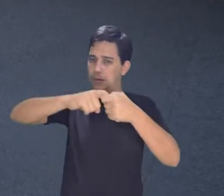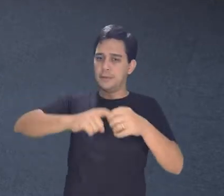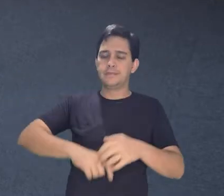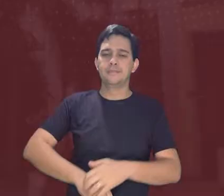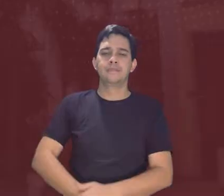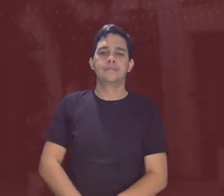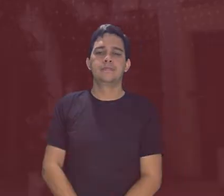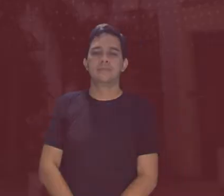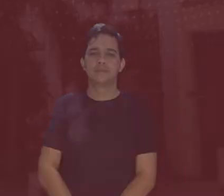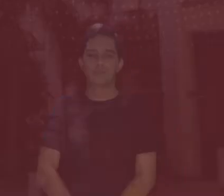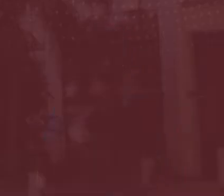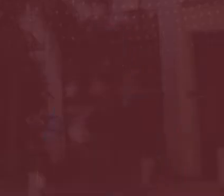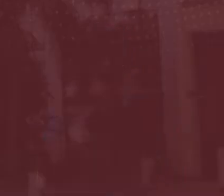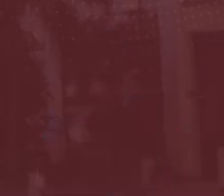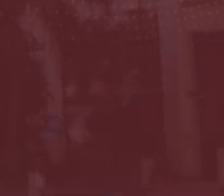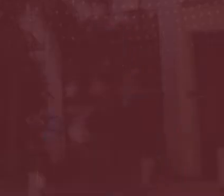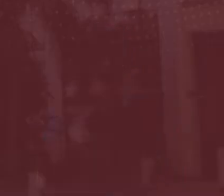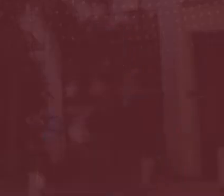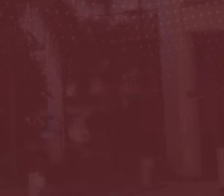volta já.